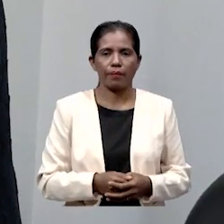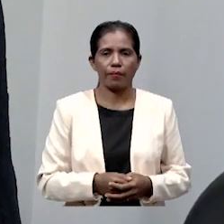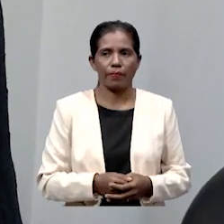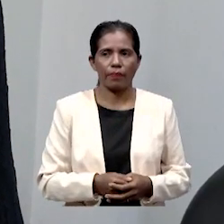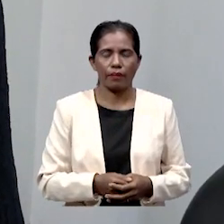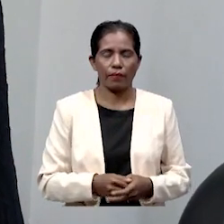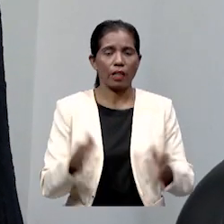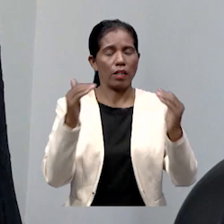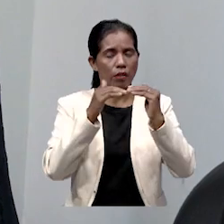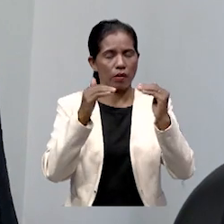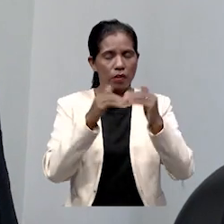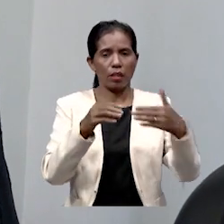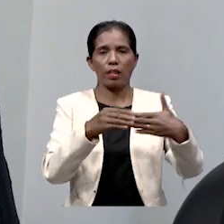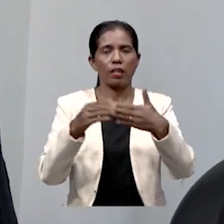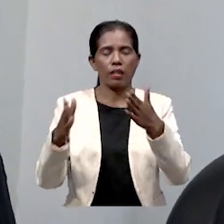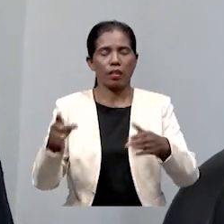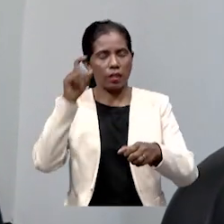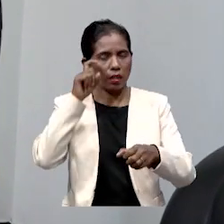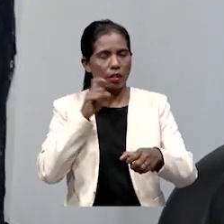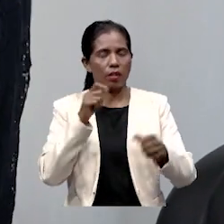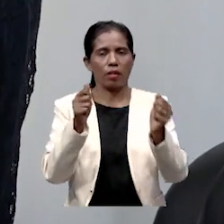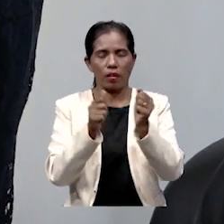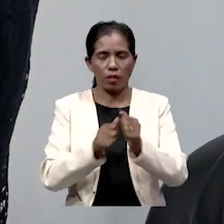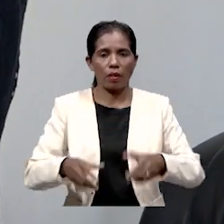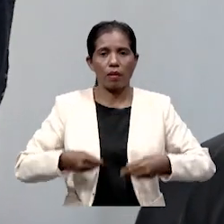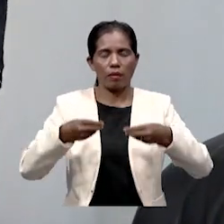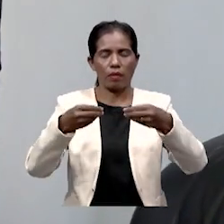Há foi no encontro, né, líder nacional, Kaira Lassanano Guzmão, entrega